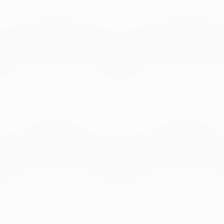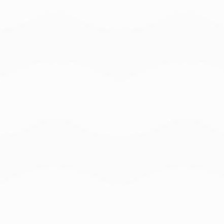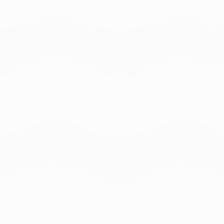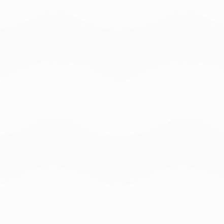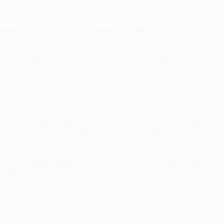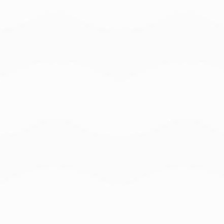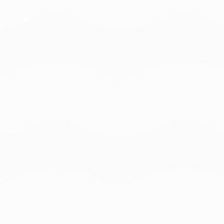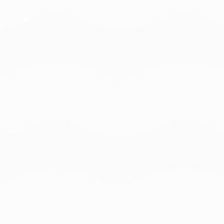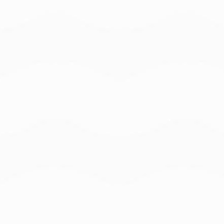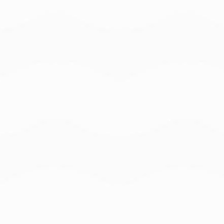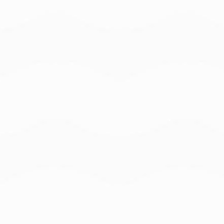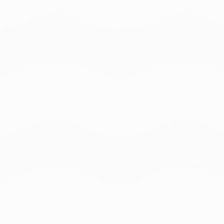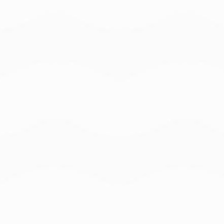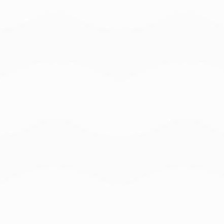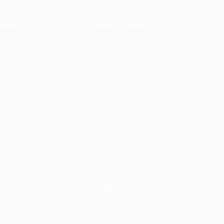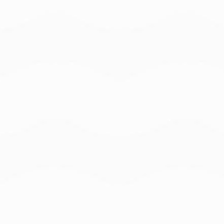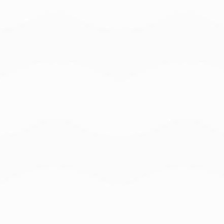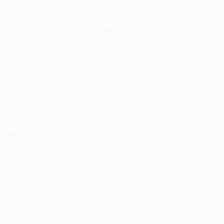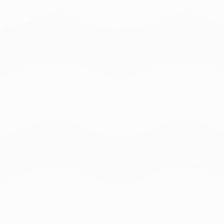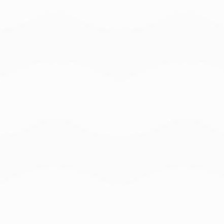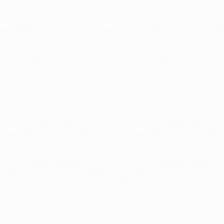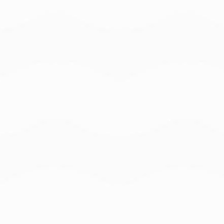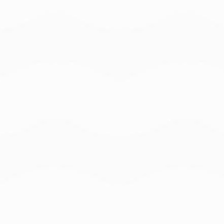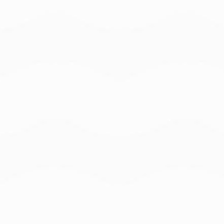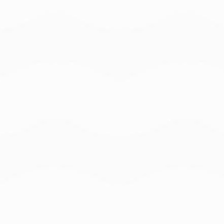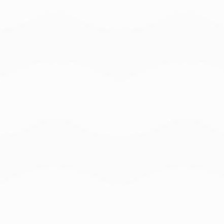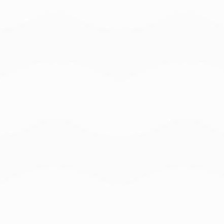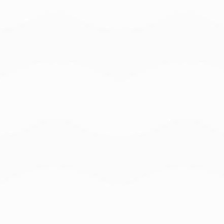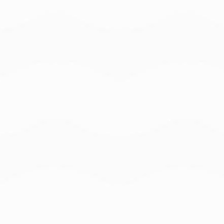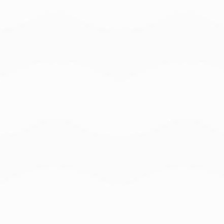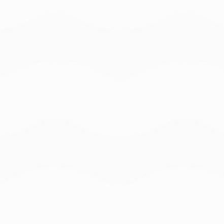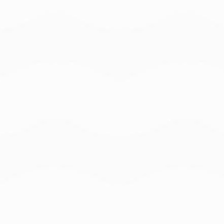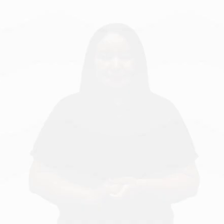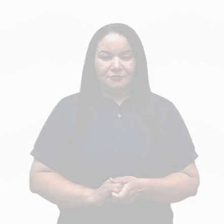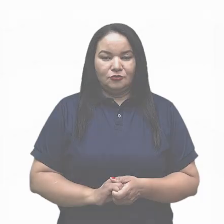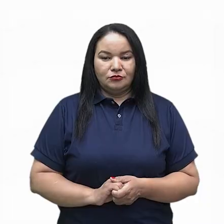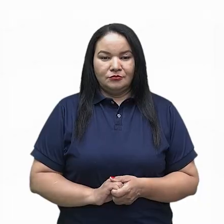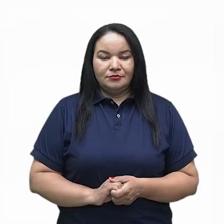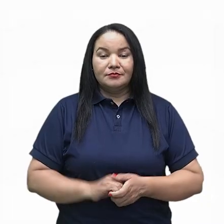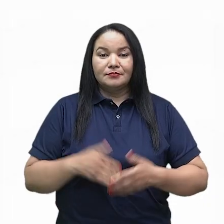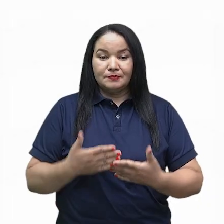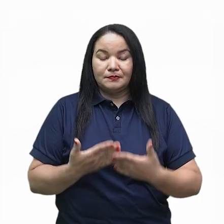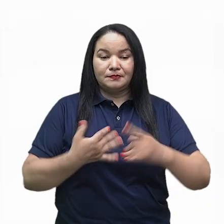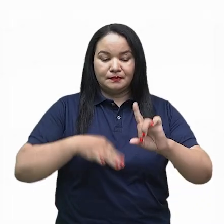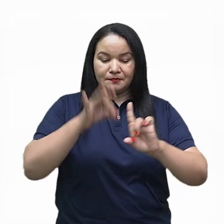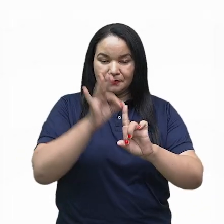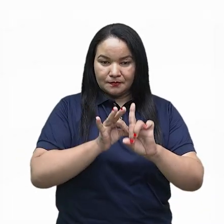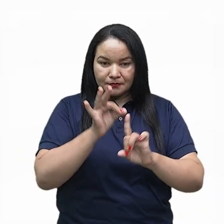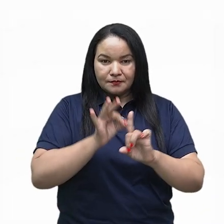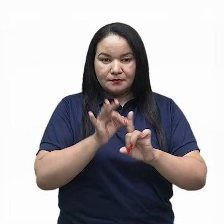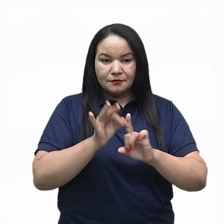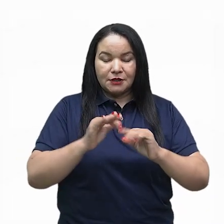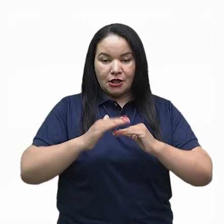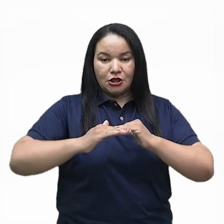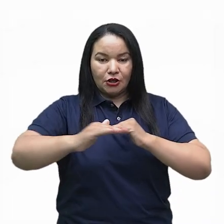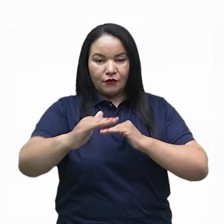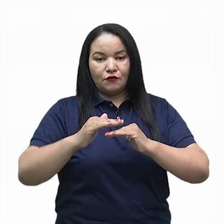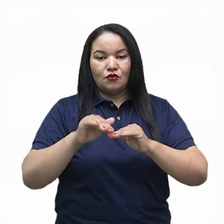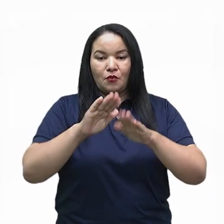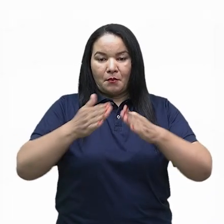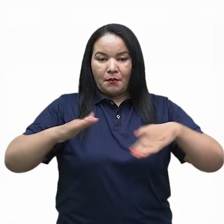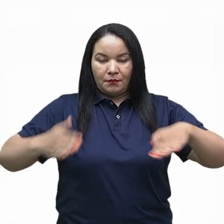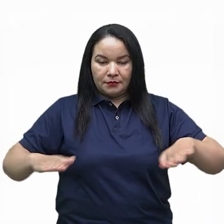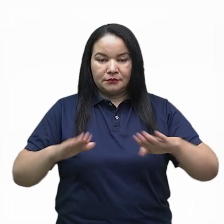o líquido nesta temperatura ao nível do mar, tá? A 0 graus Celsius. E o processo inverso